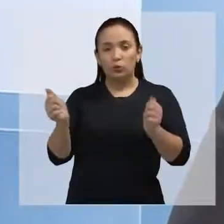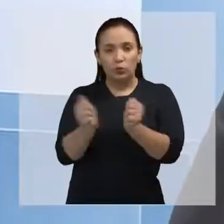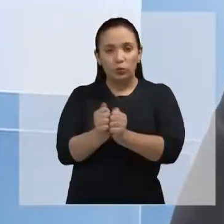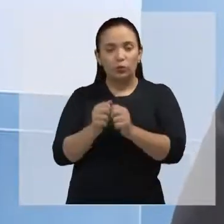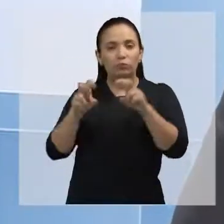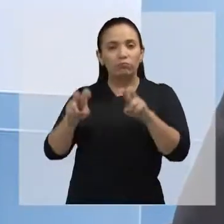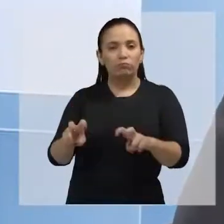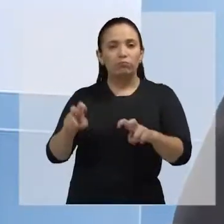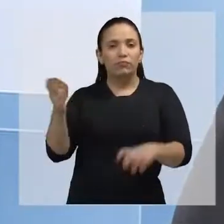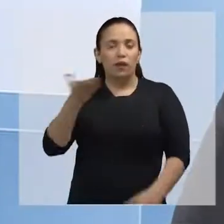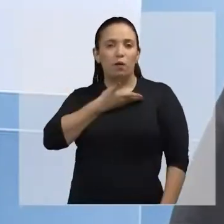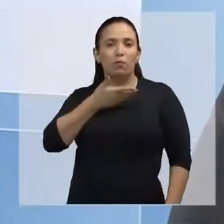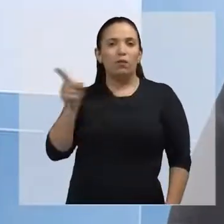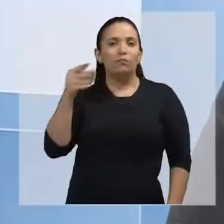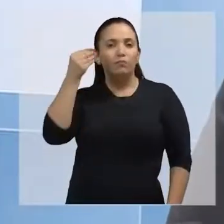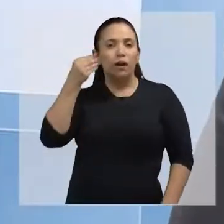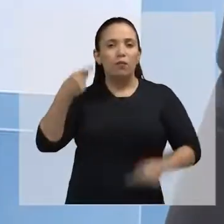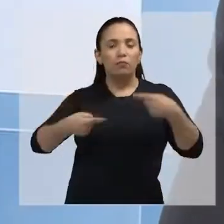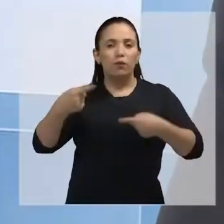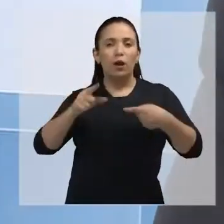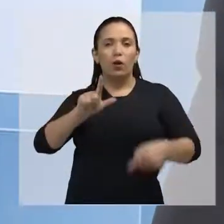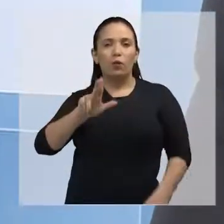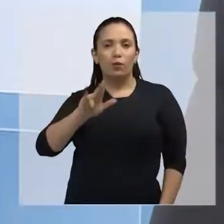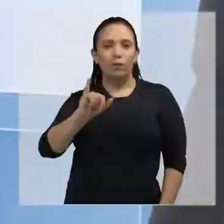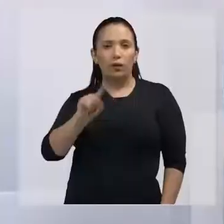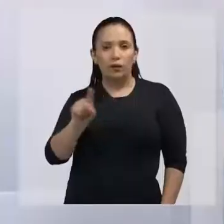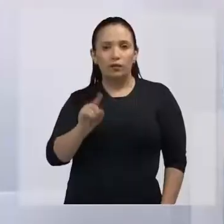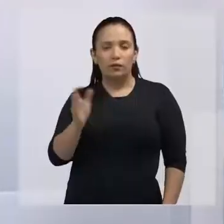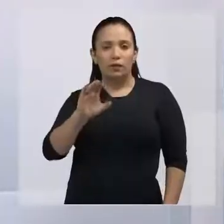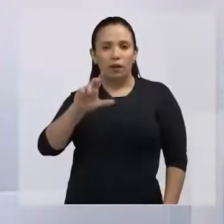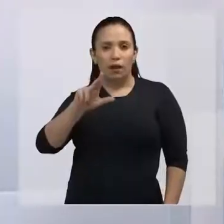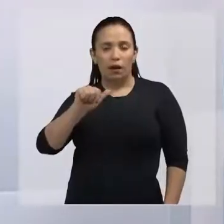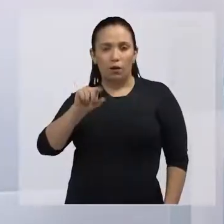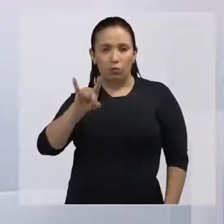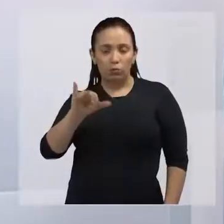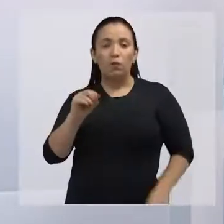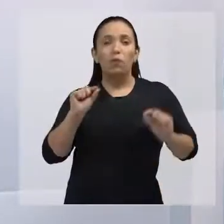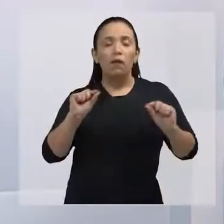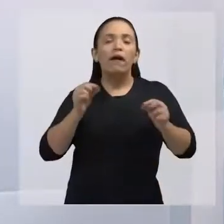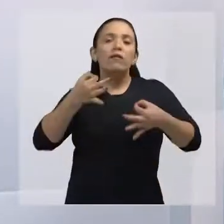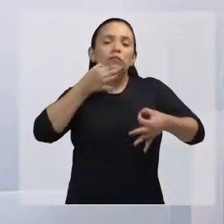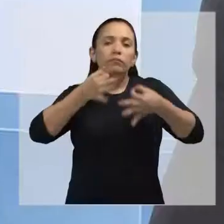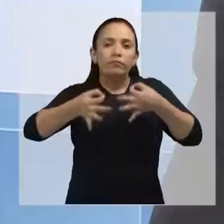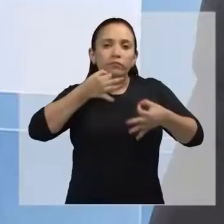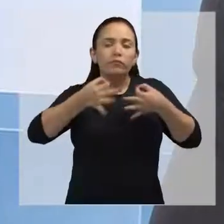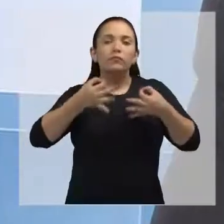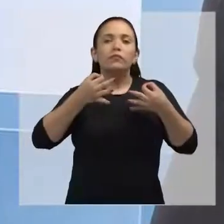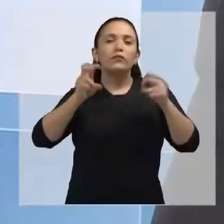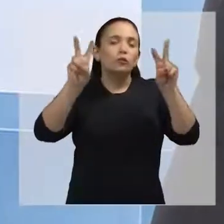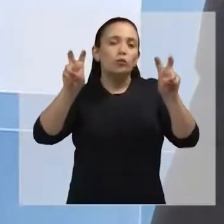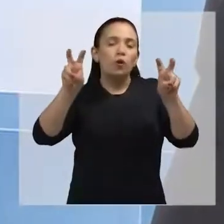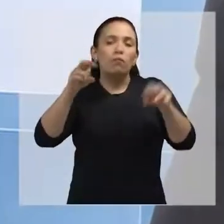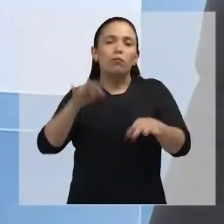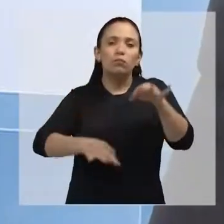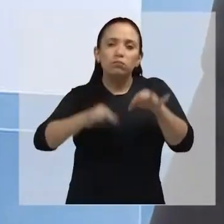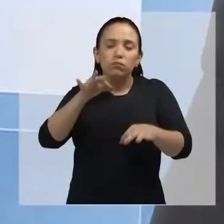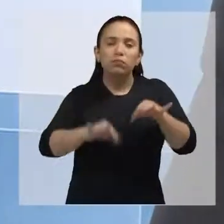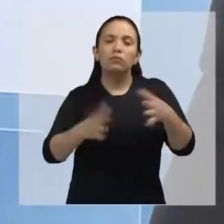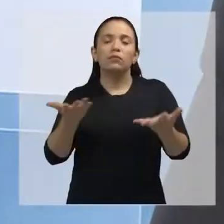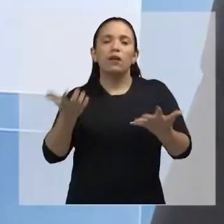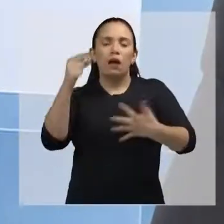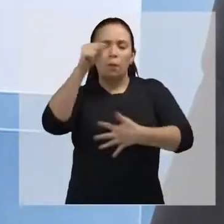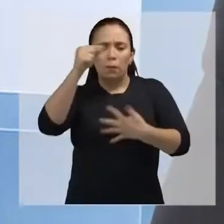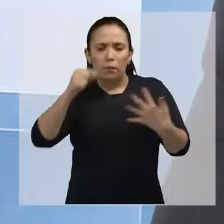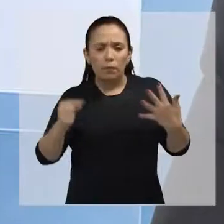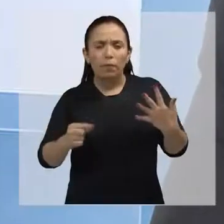nosso consultor político, amigo Luiz Cláudio Barbosa, para a gente avaliar tudo desse julgamento, a implicação